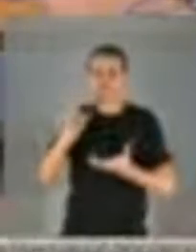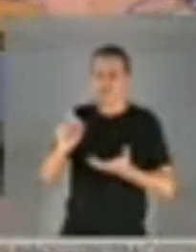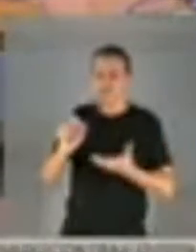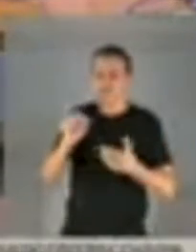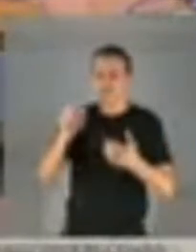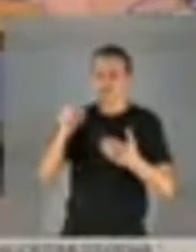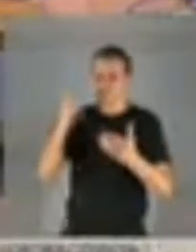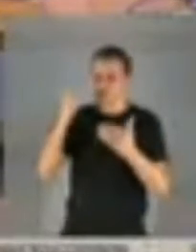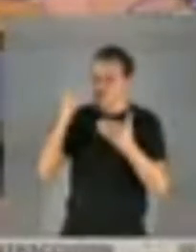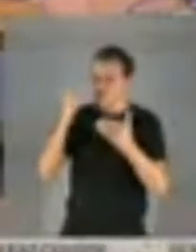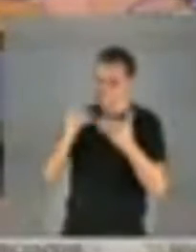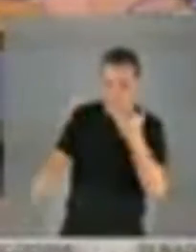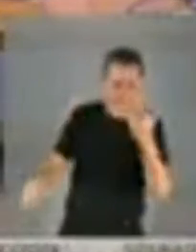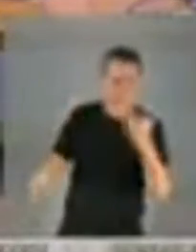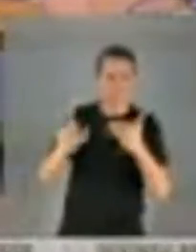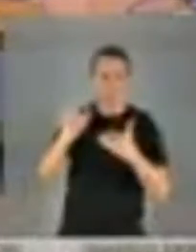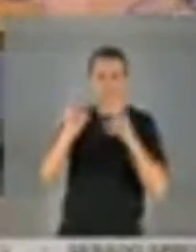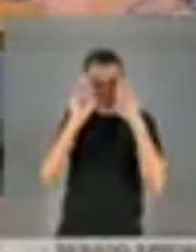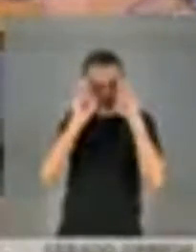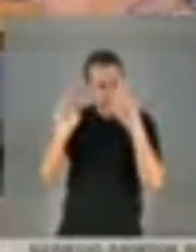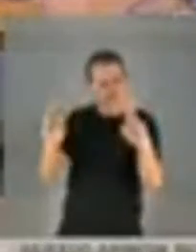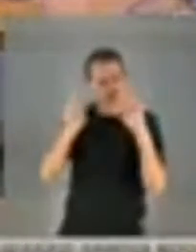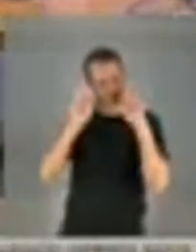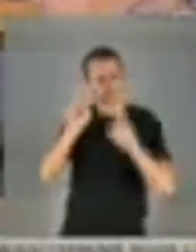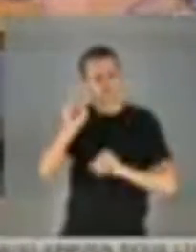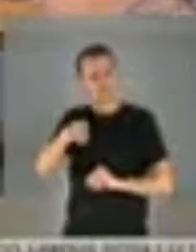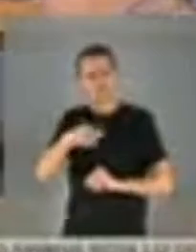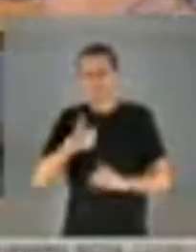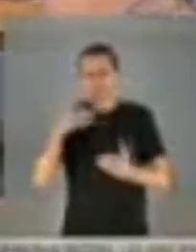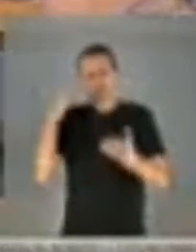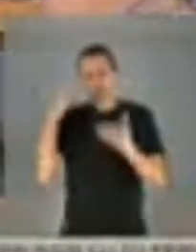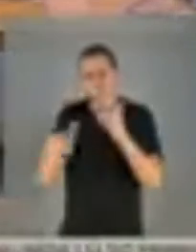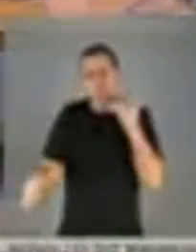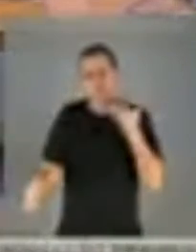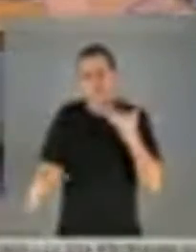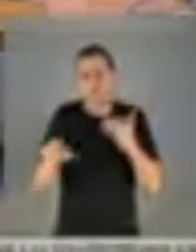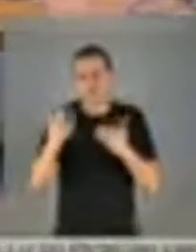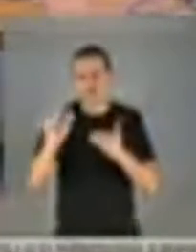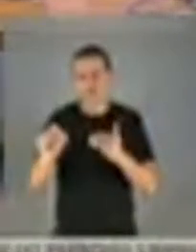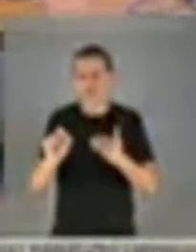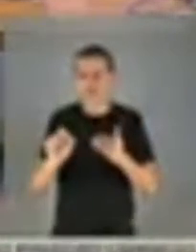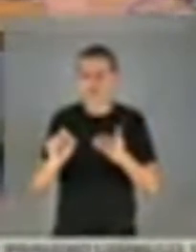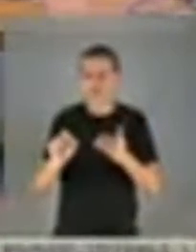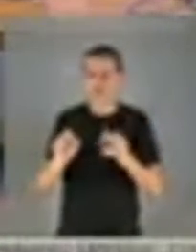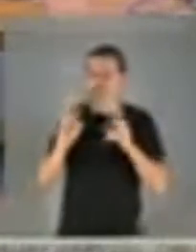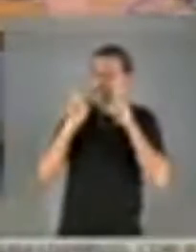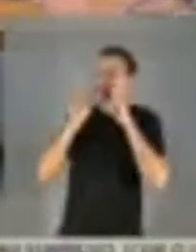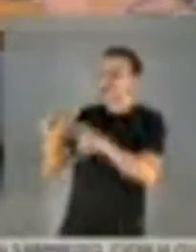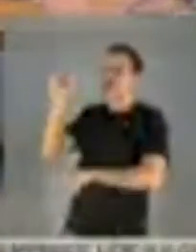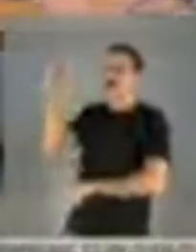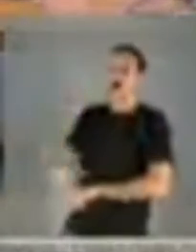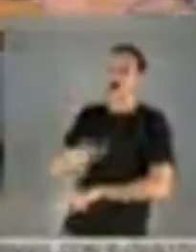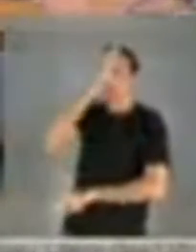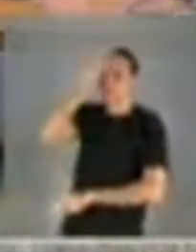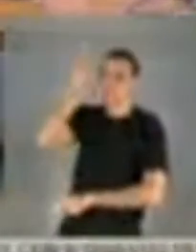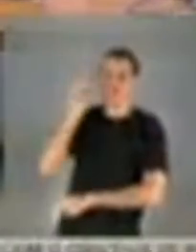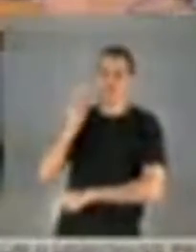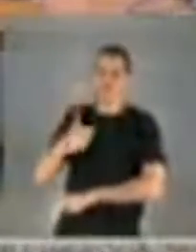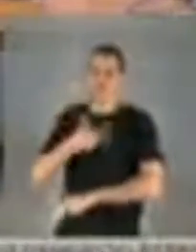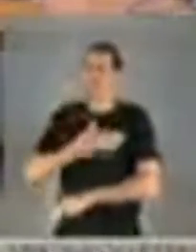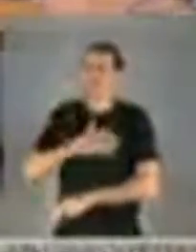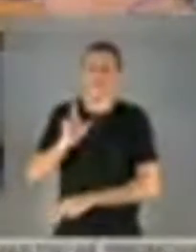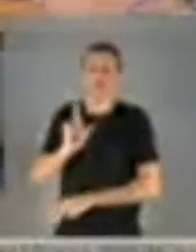colegas respeitosamente, porque eu não concordei com o acordo de não olhar para prefeitos. A demanda é